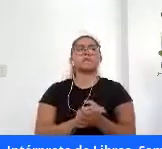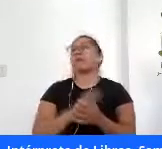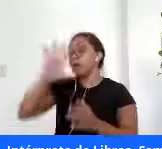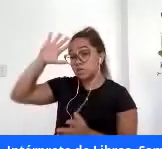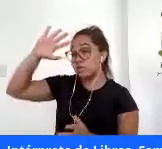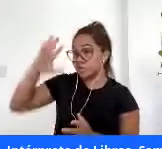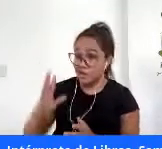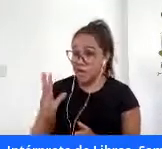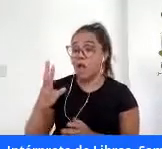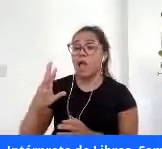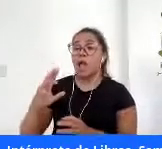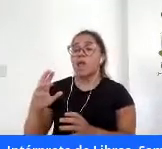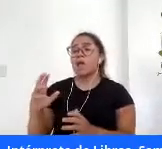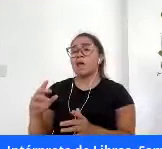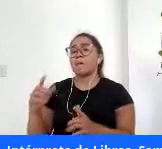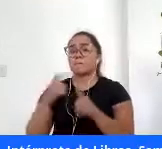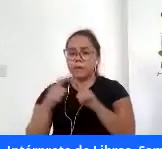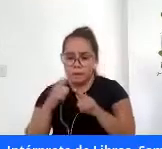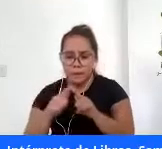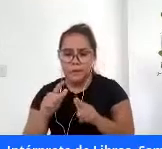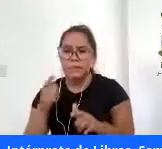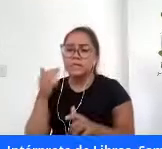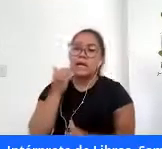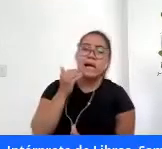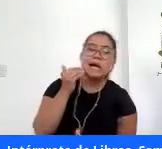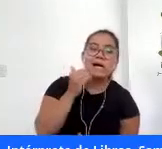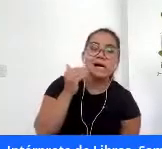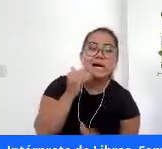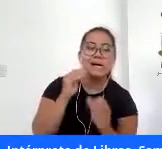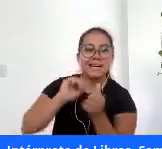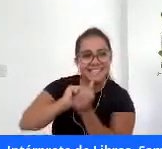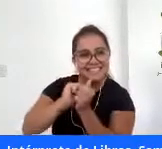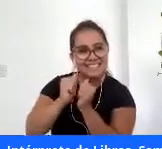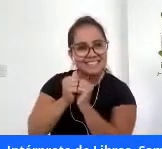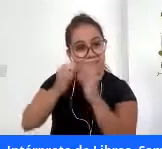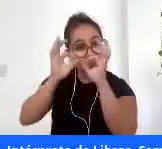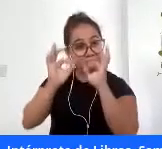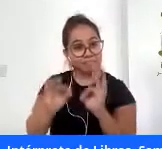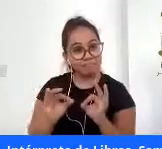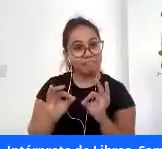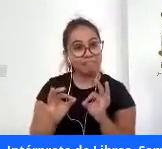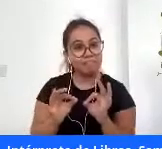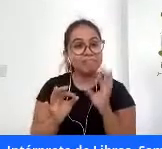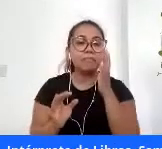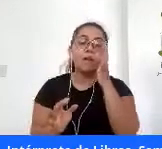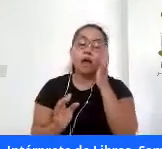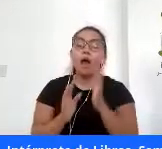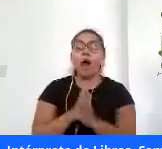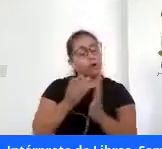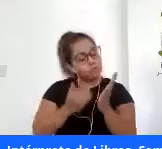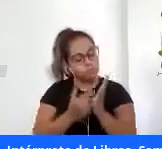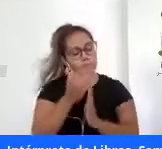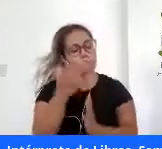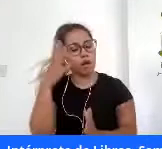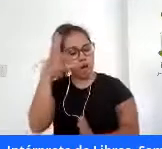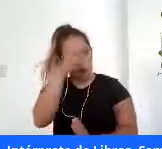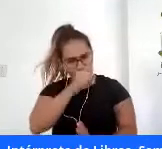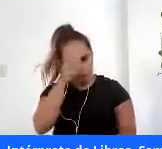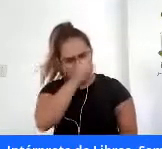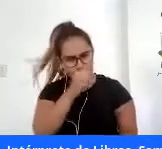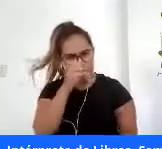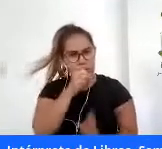resolver essa questão desse ato desengonçado, dessa movimentação. Então, aí você começa a aprender, né,